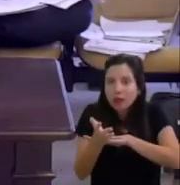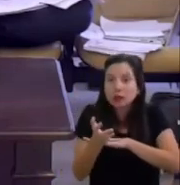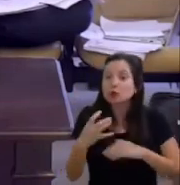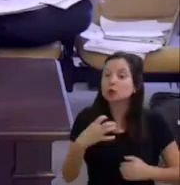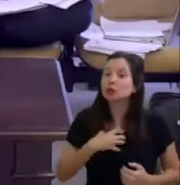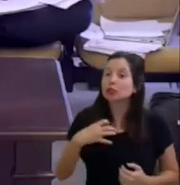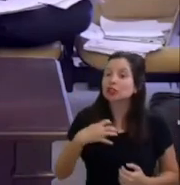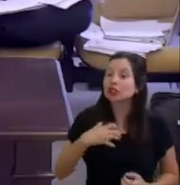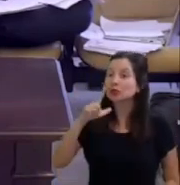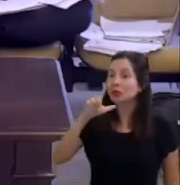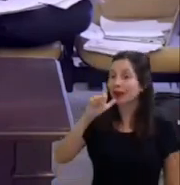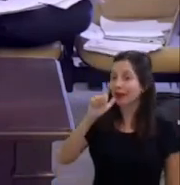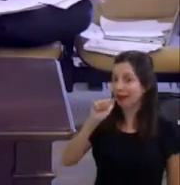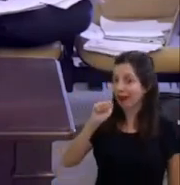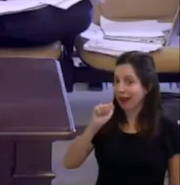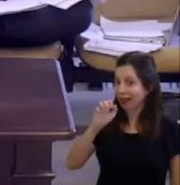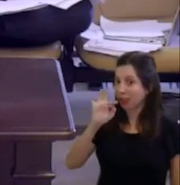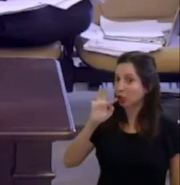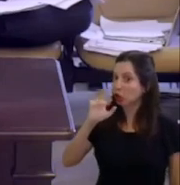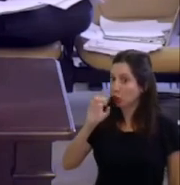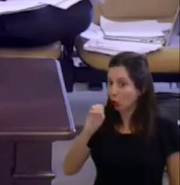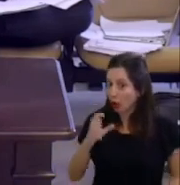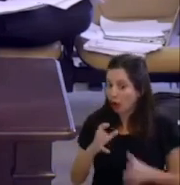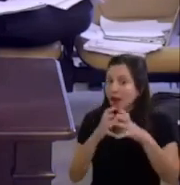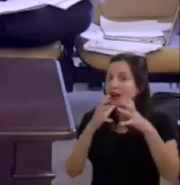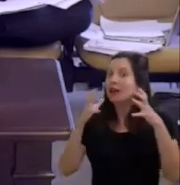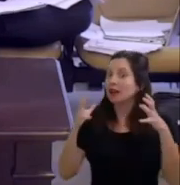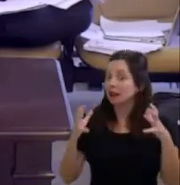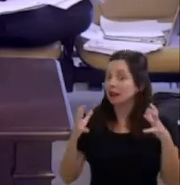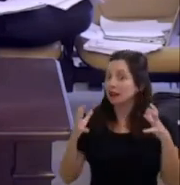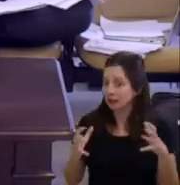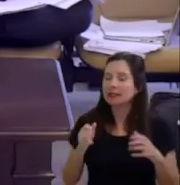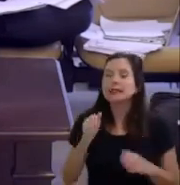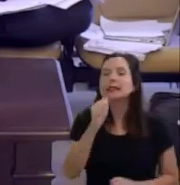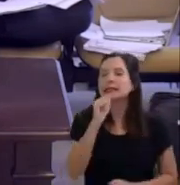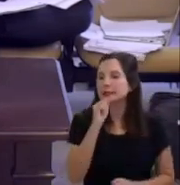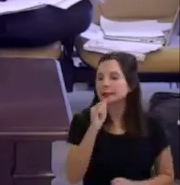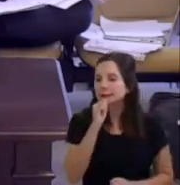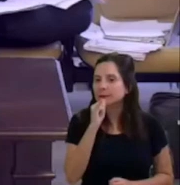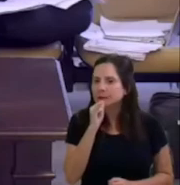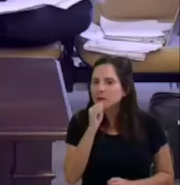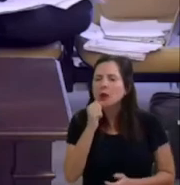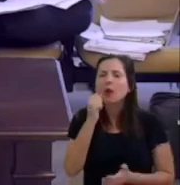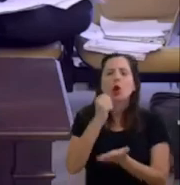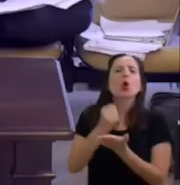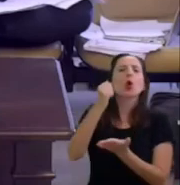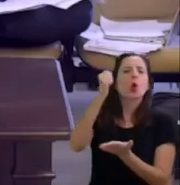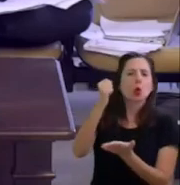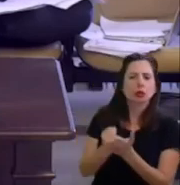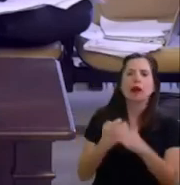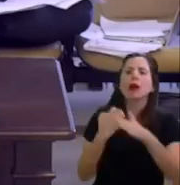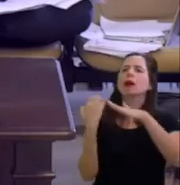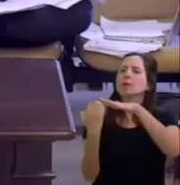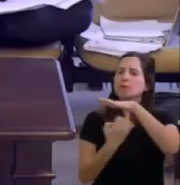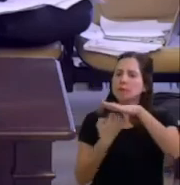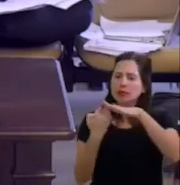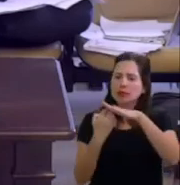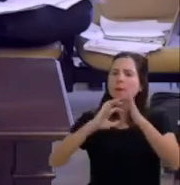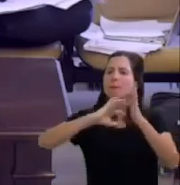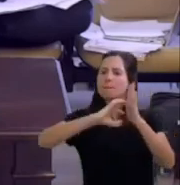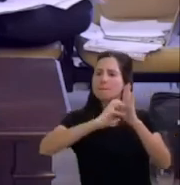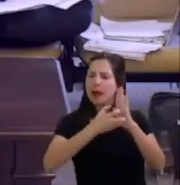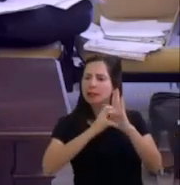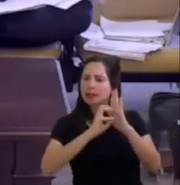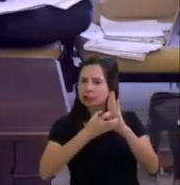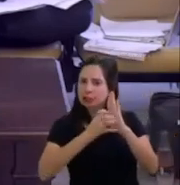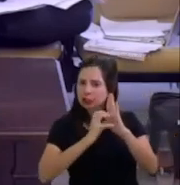amplo. Porque quando se tem a contratação dos suplentes, empresas suplentes pelos partidos, para tratar de